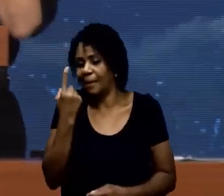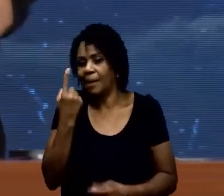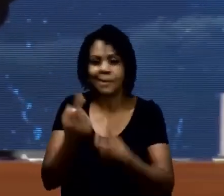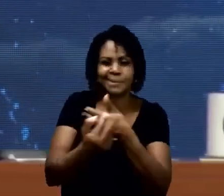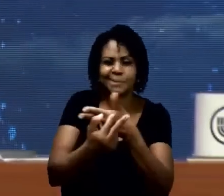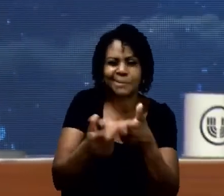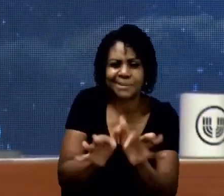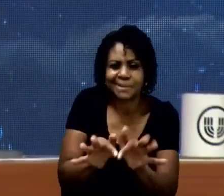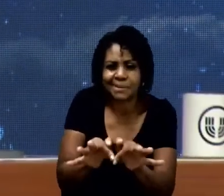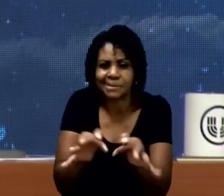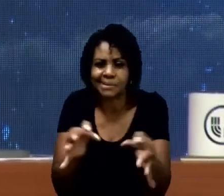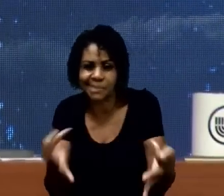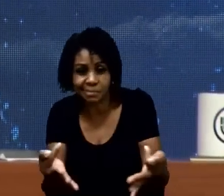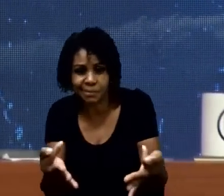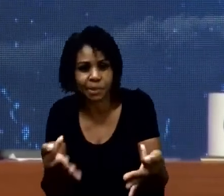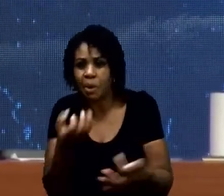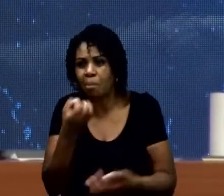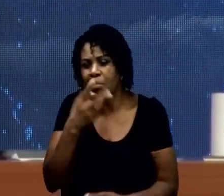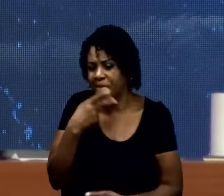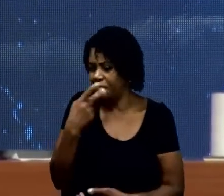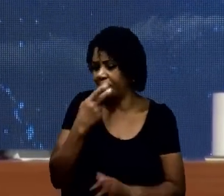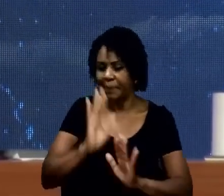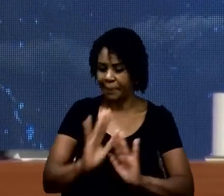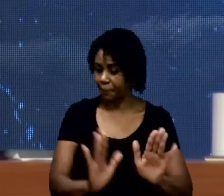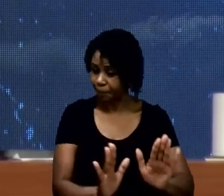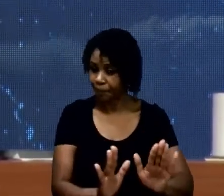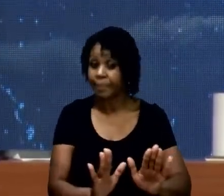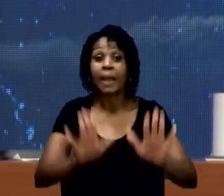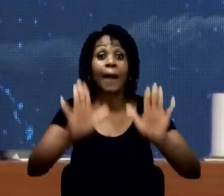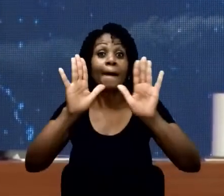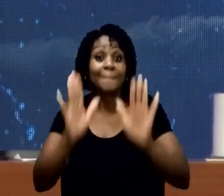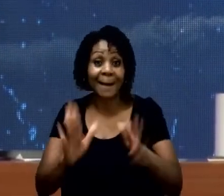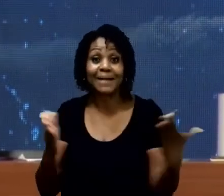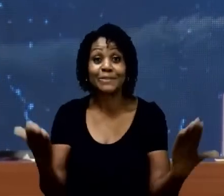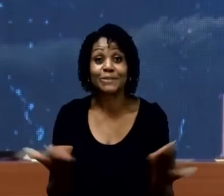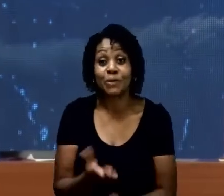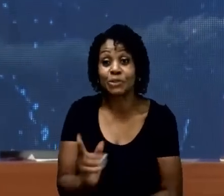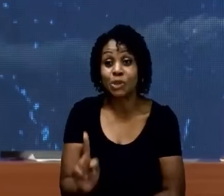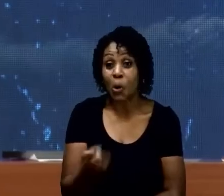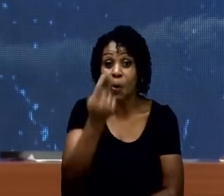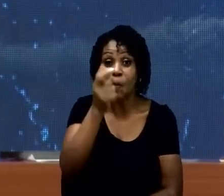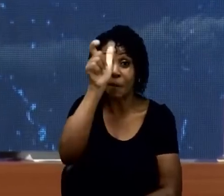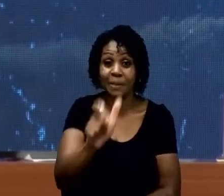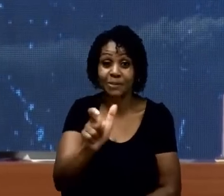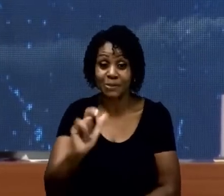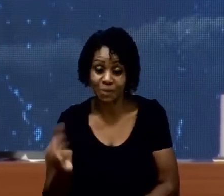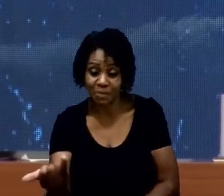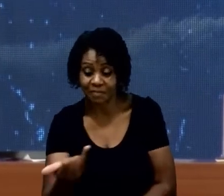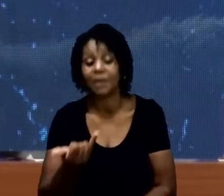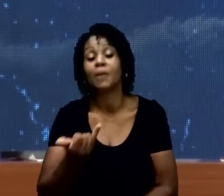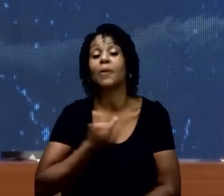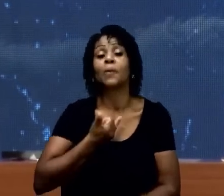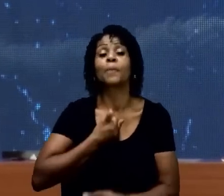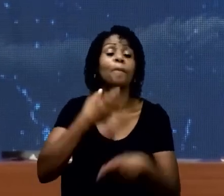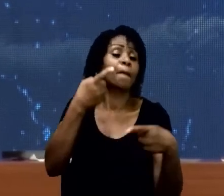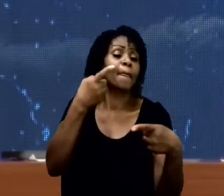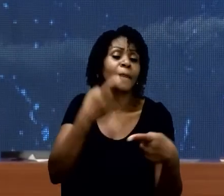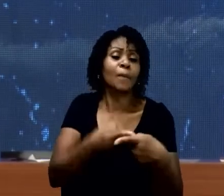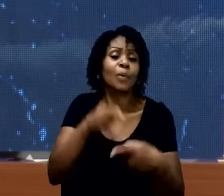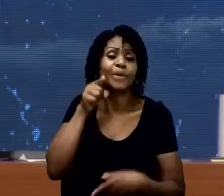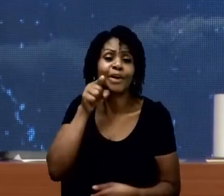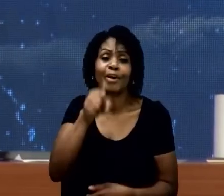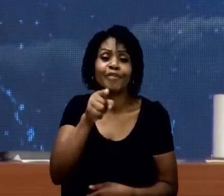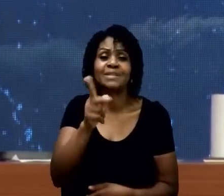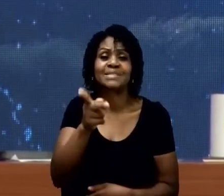em coisinhas assim que nem vale a pena falar. Mas hoje uma pessoa fala assim. Por que que você fala de um podcast? Por que que você